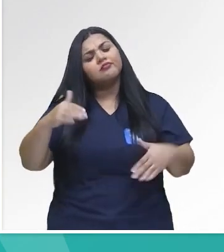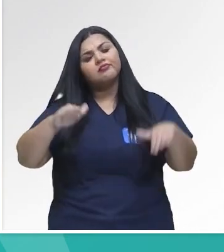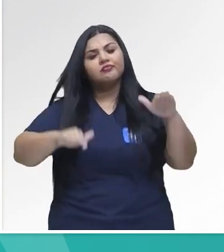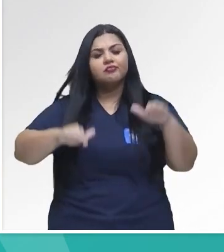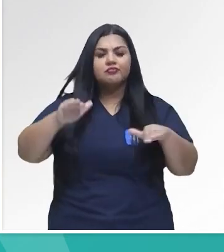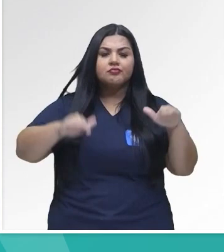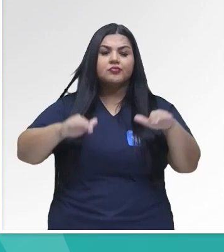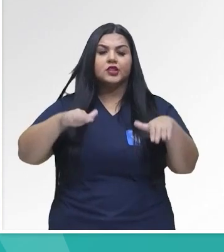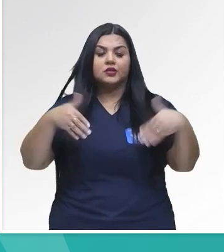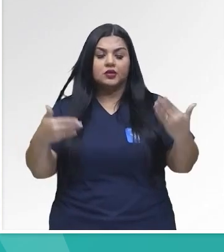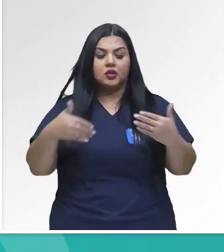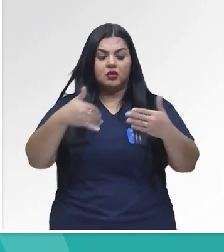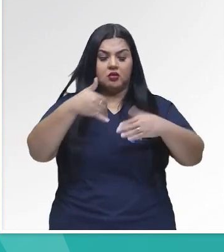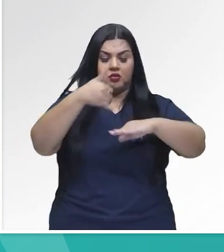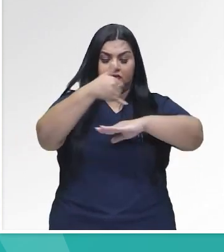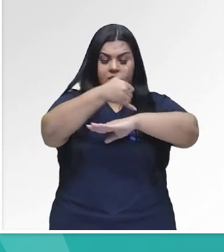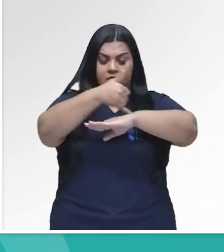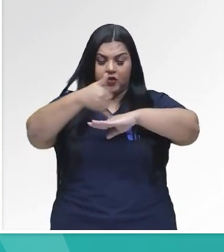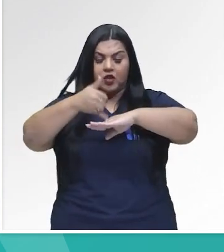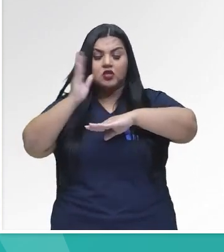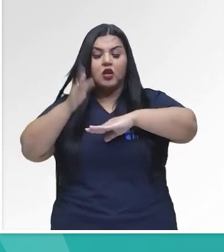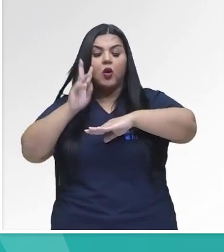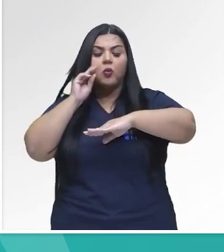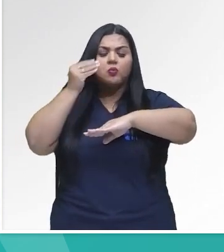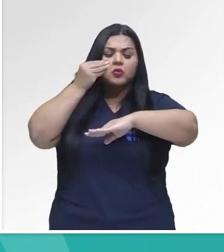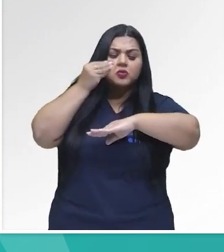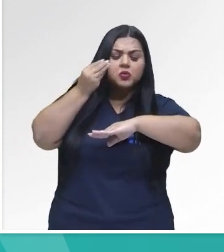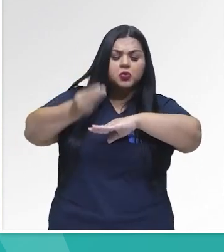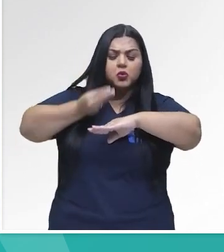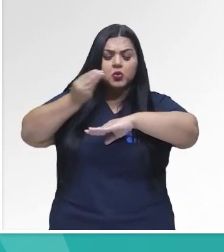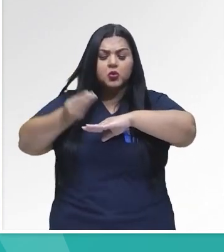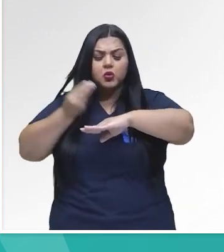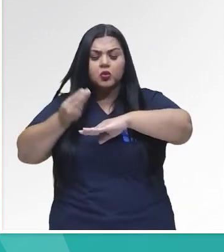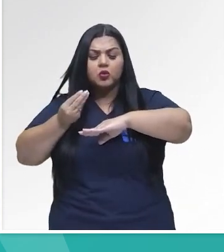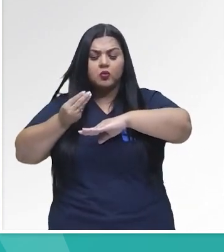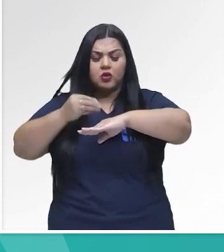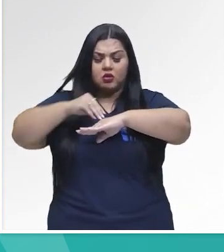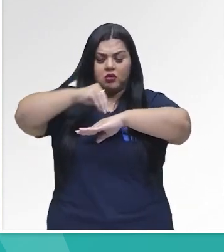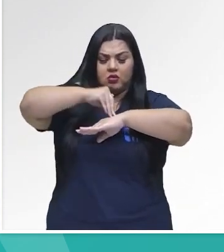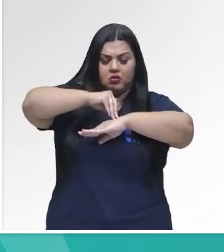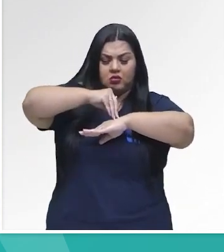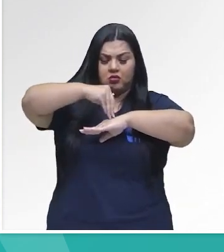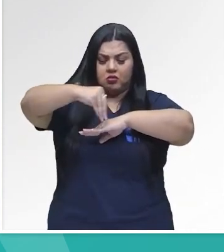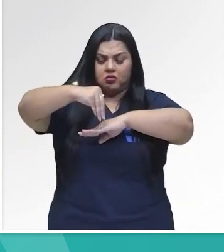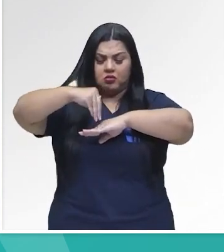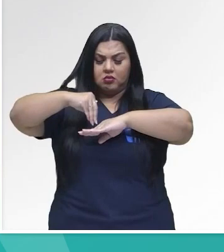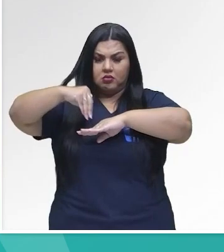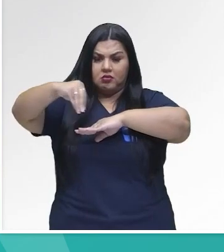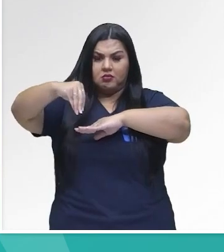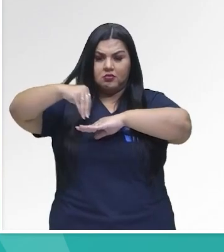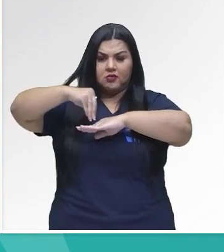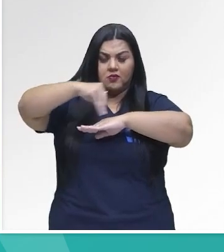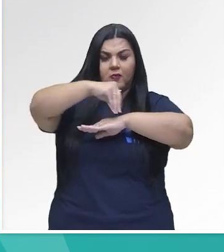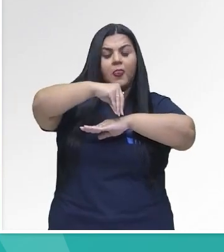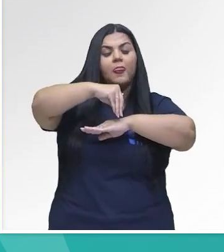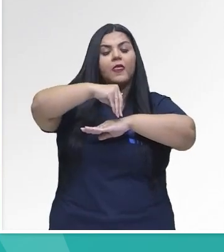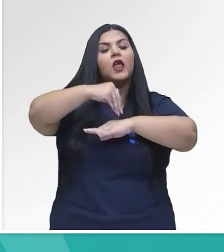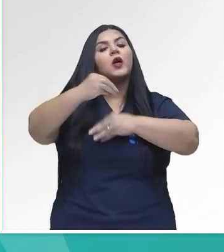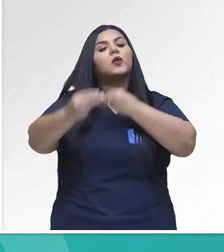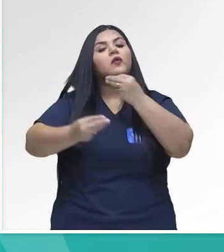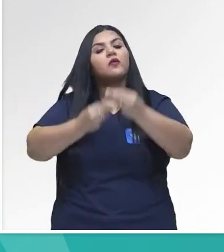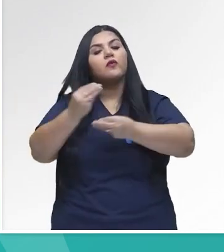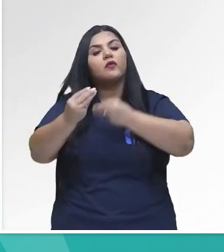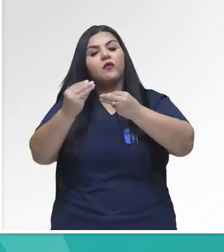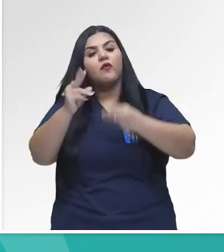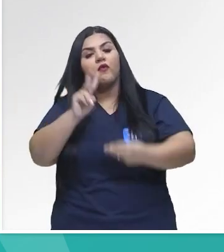essas linhas, você já vai observando quando você vai posicionando a tua peça, quando ela vai ocupando